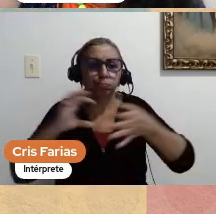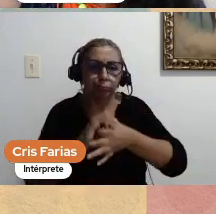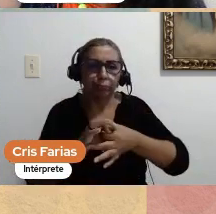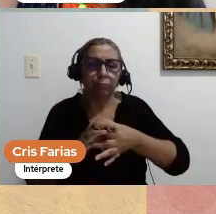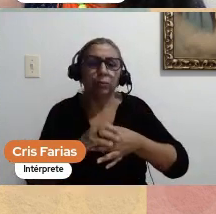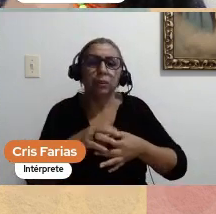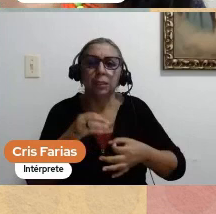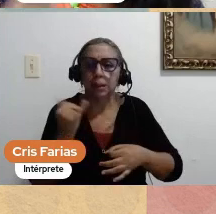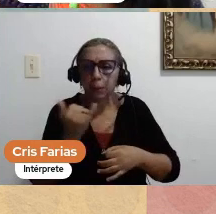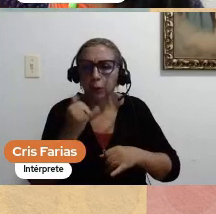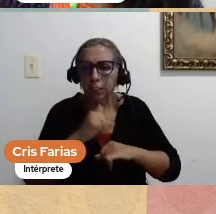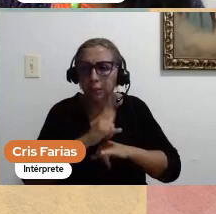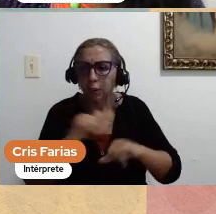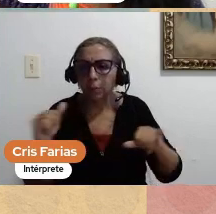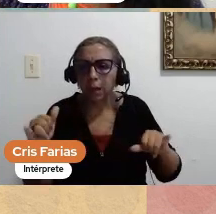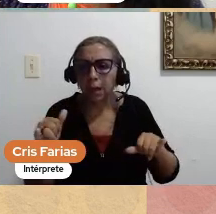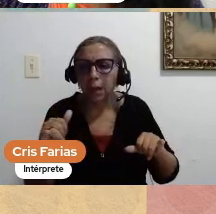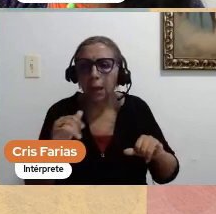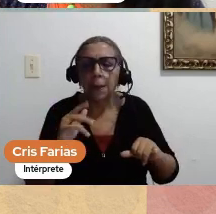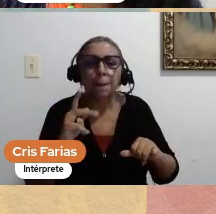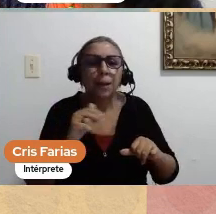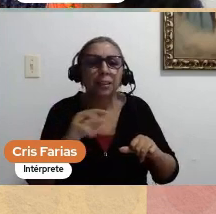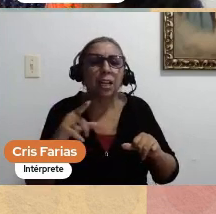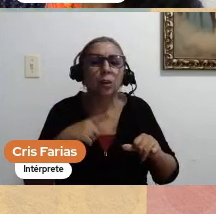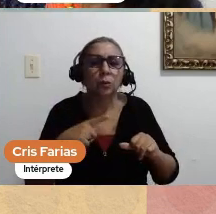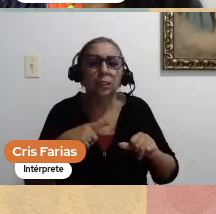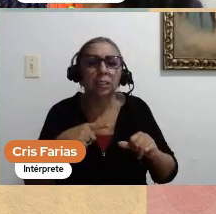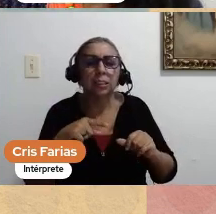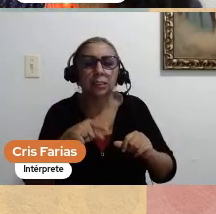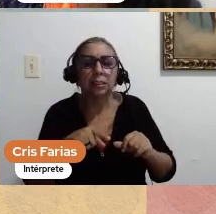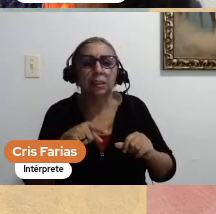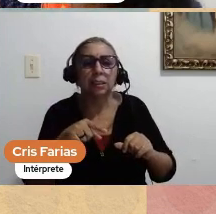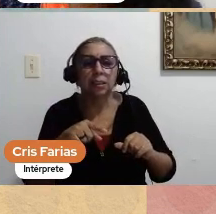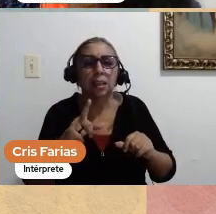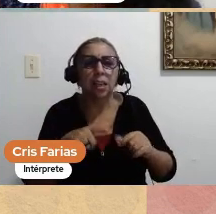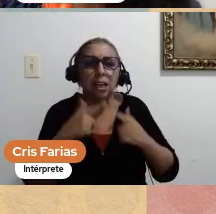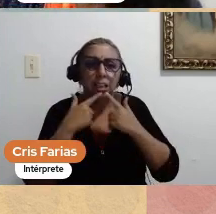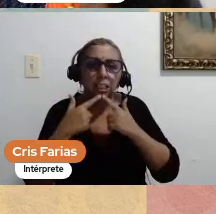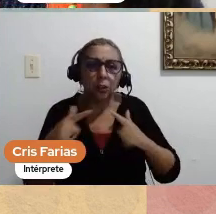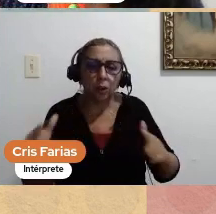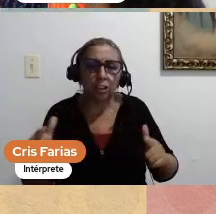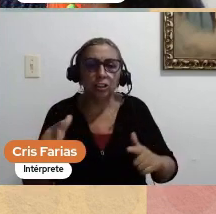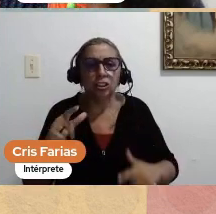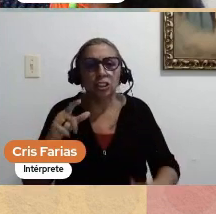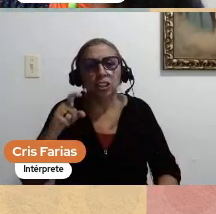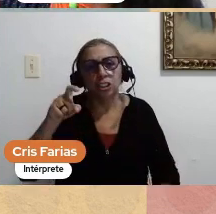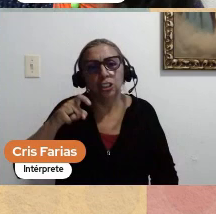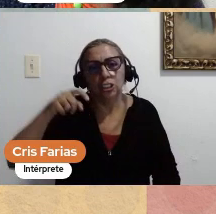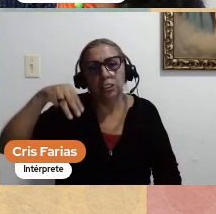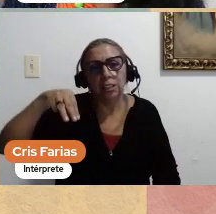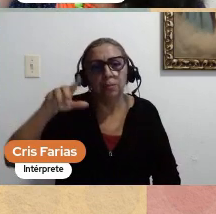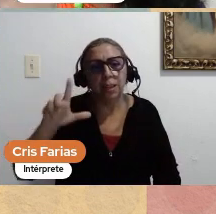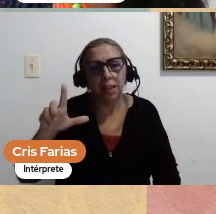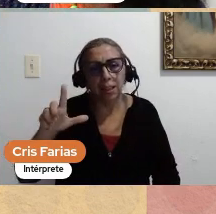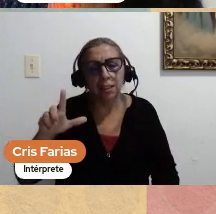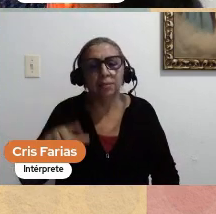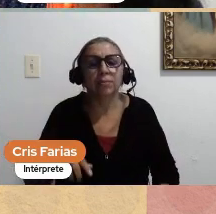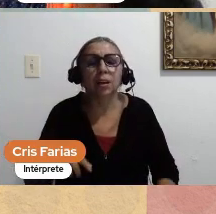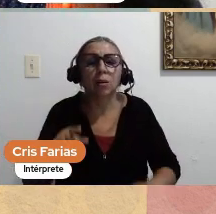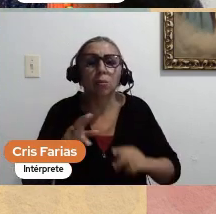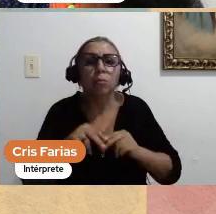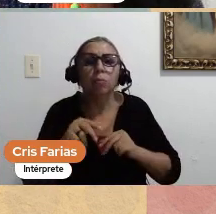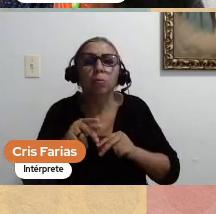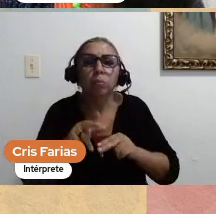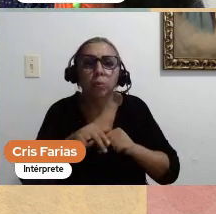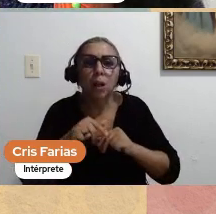aqui que o padrão arquivístico de metadados é a linguagem XML. Por quê? Justamente porque recomendado